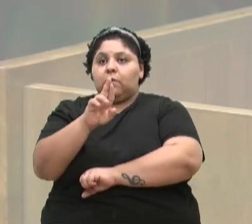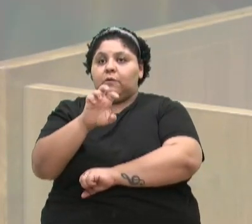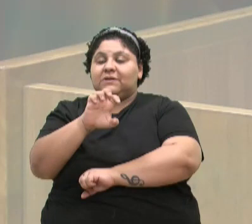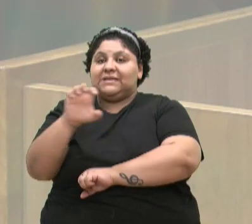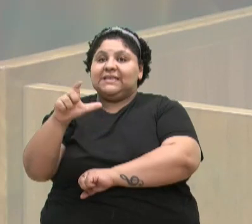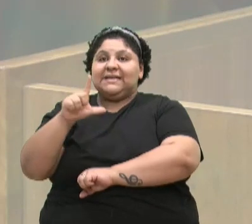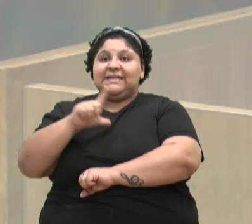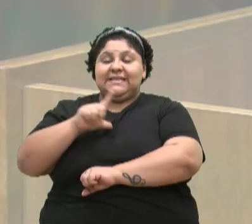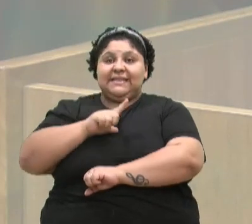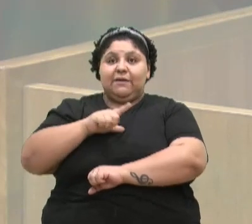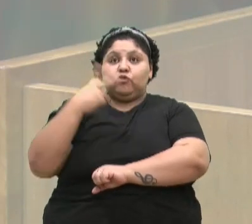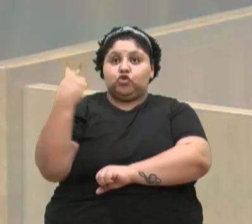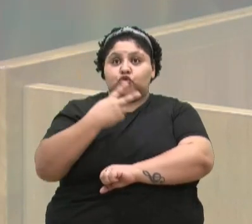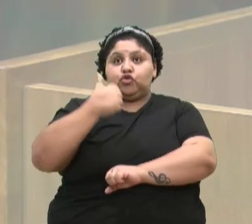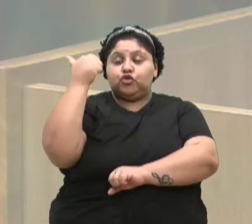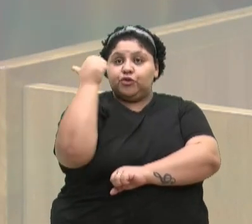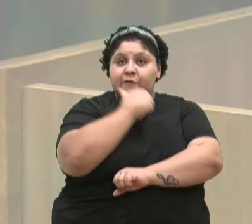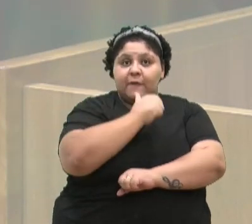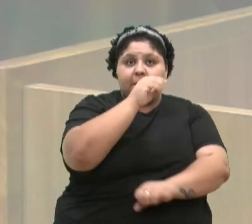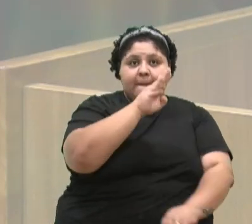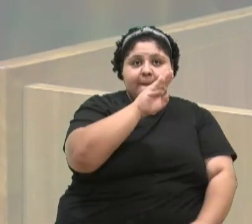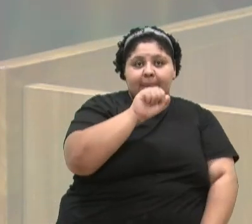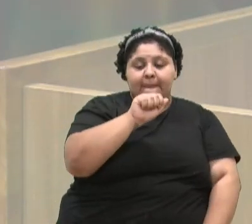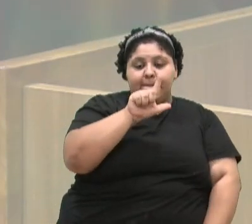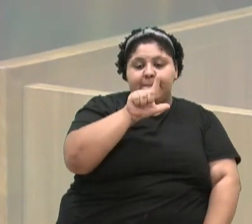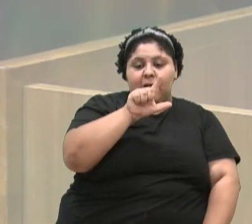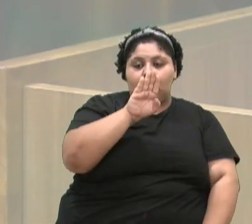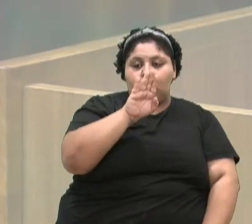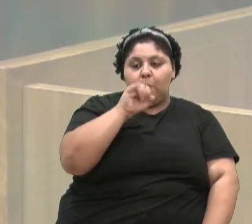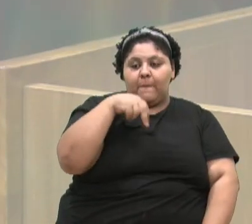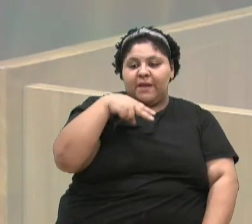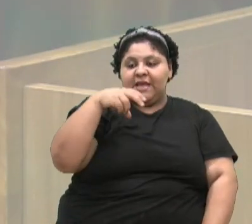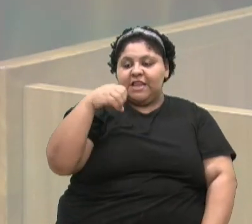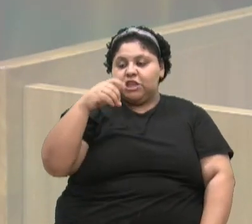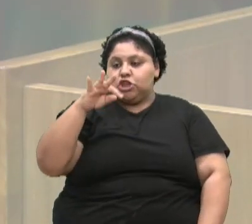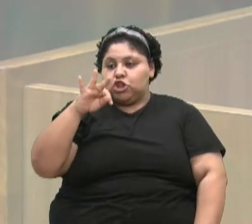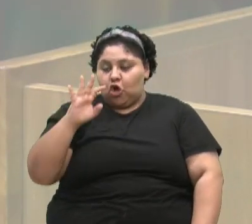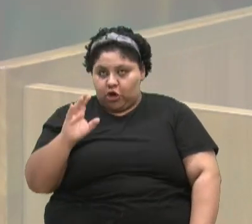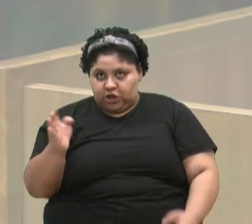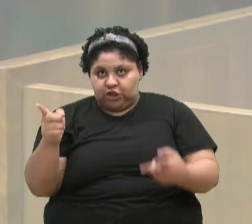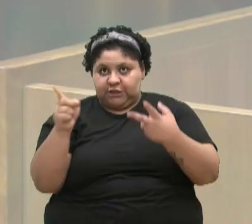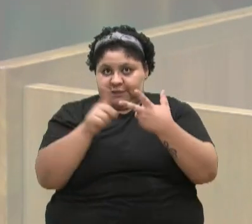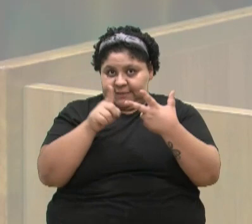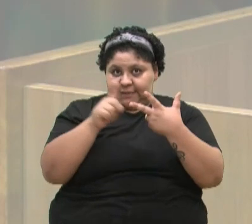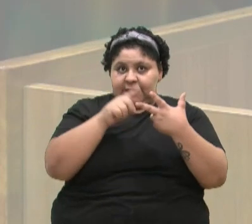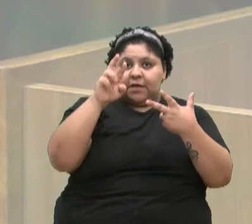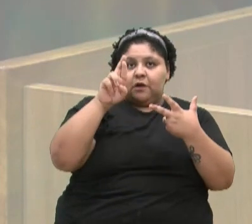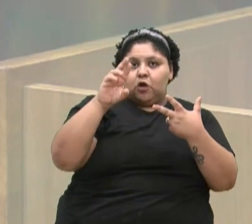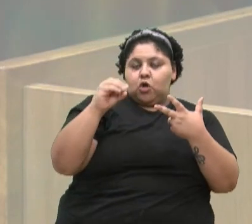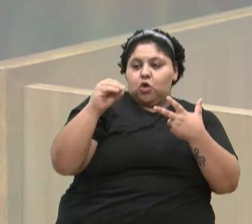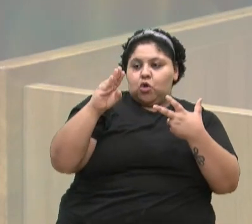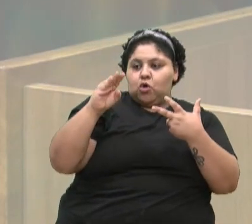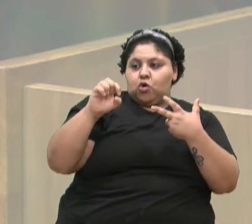importantes, a Marjorie Balbinotti e a Roberta, que são as duas mulheres que lideram